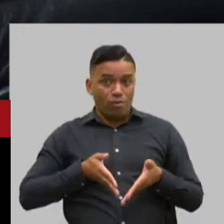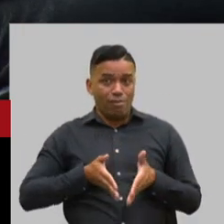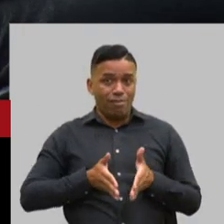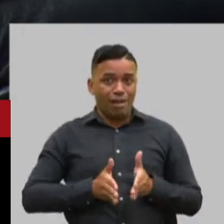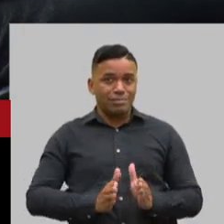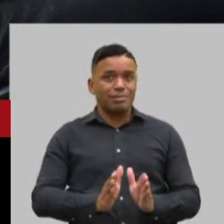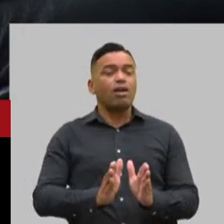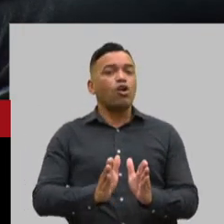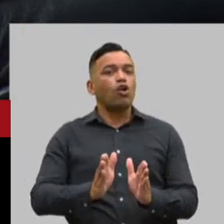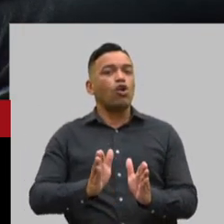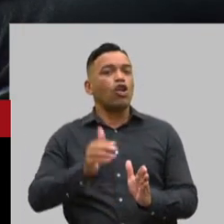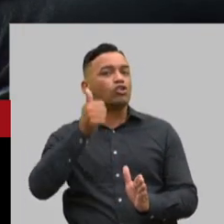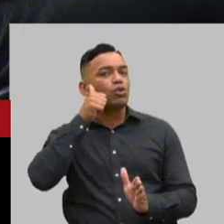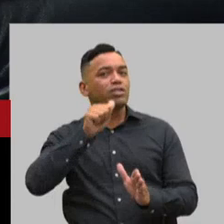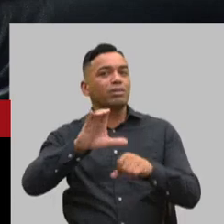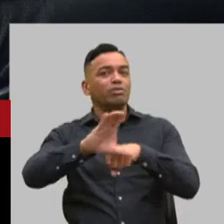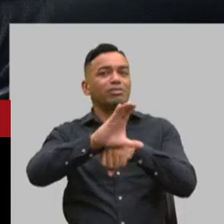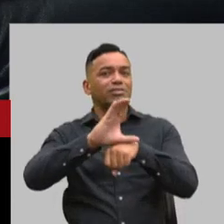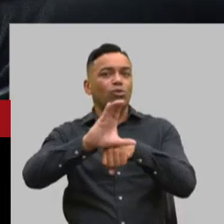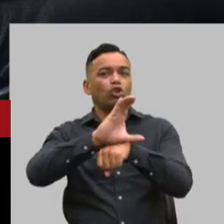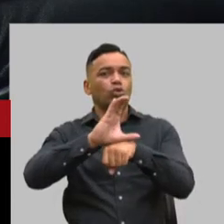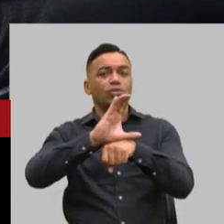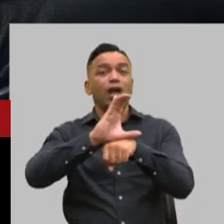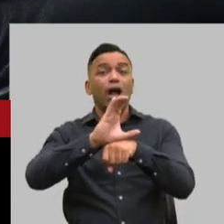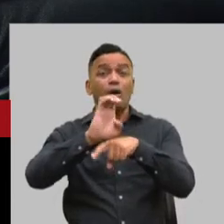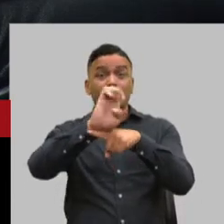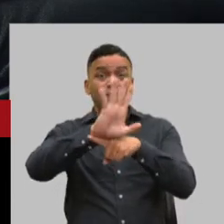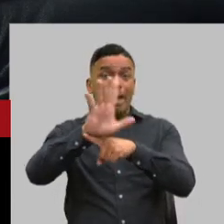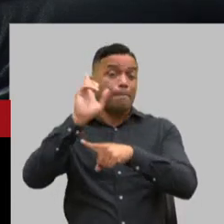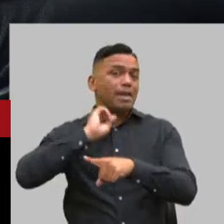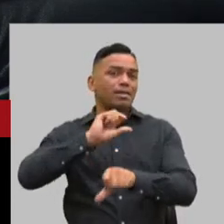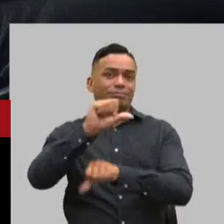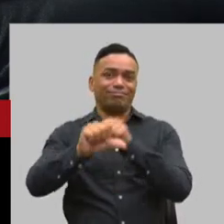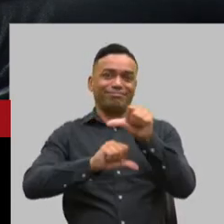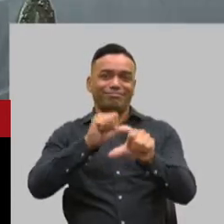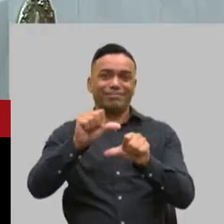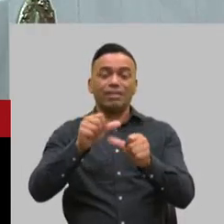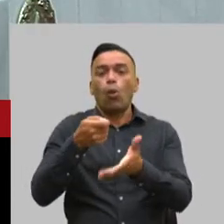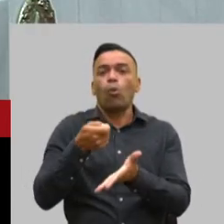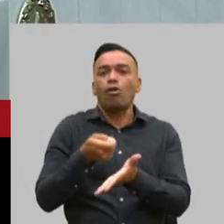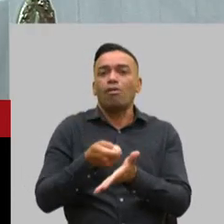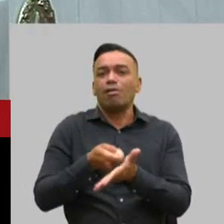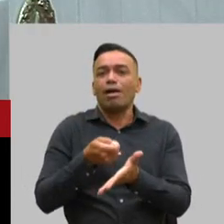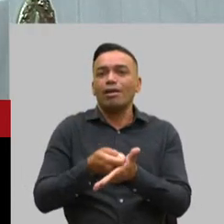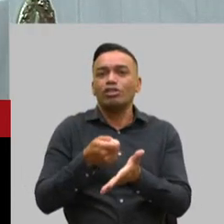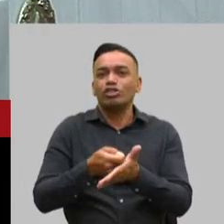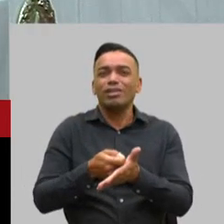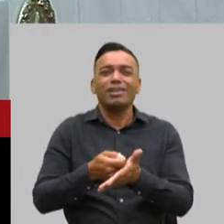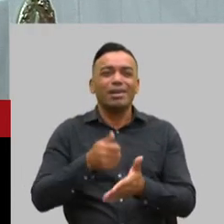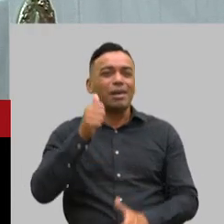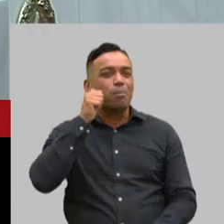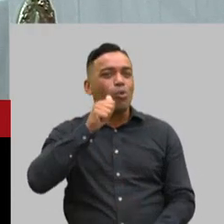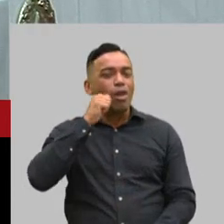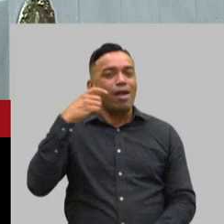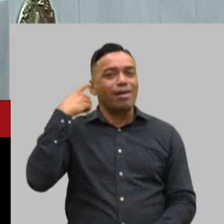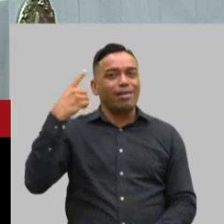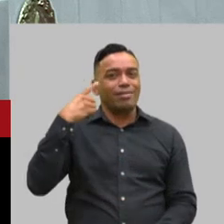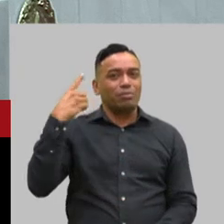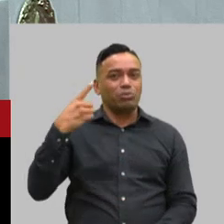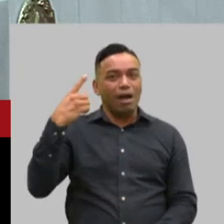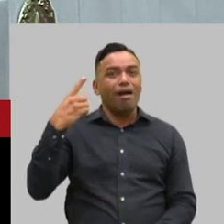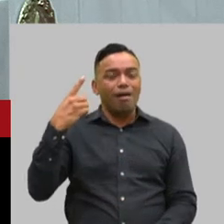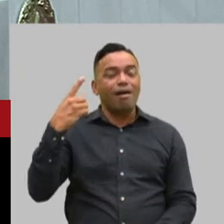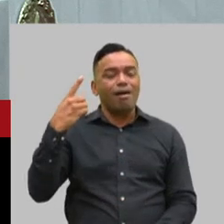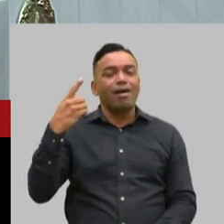conseguimos alterar a Constituição do Estado de Minas Gerais e garantir às parlamentares mineiras o direito à licença maternidade